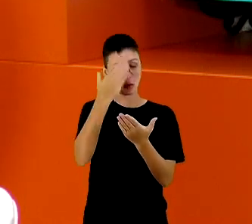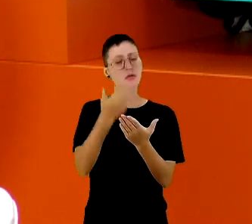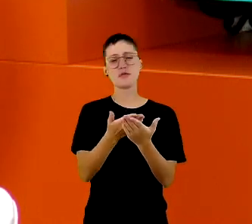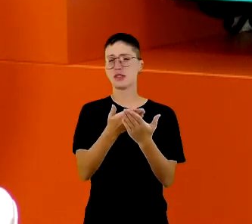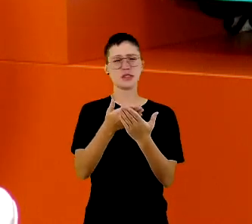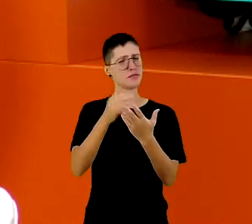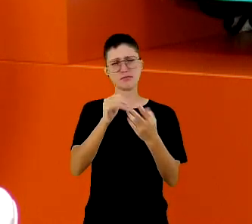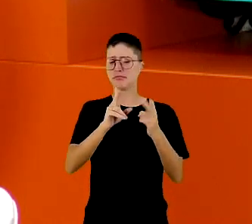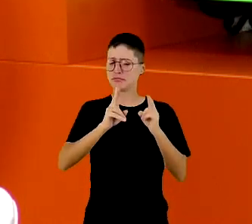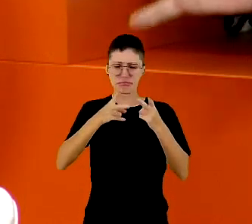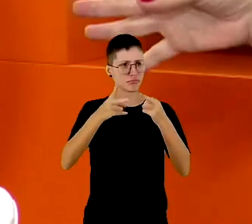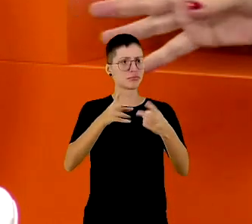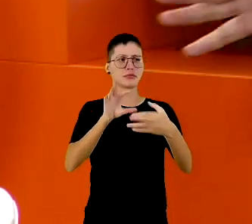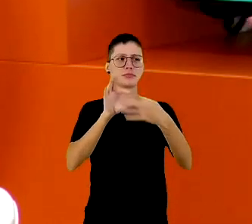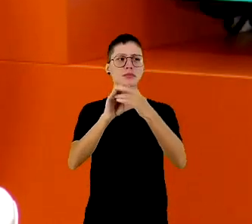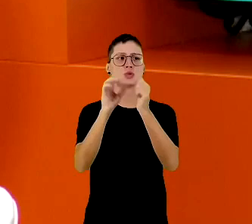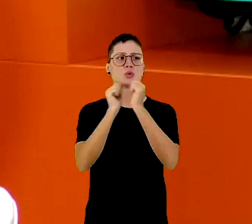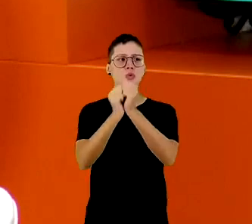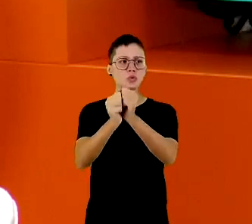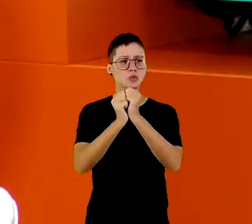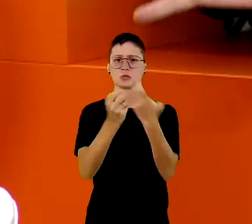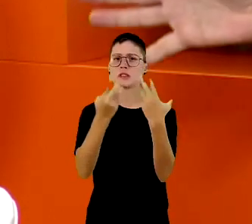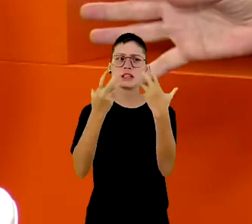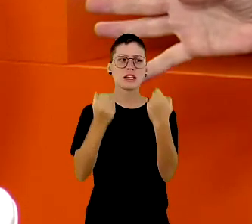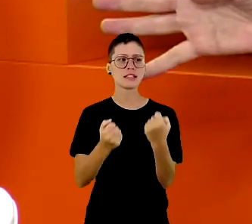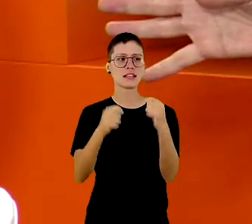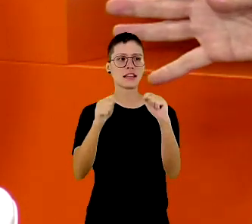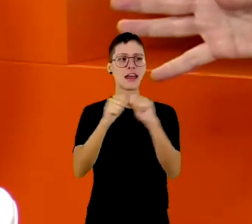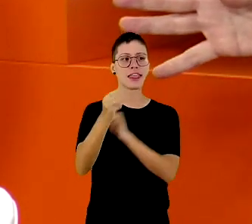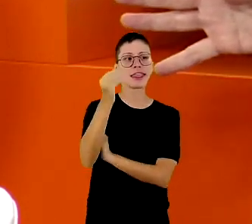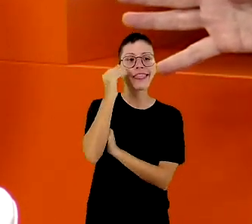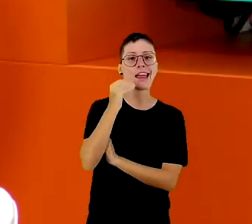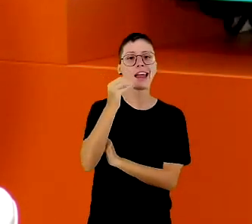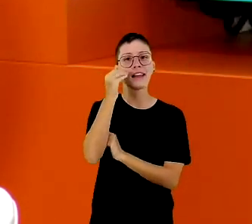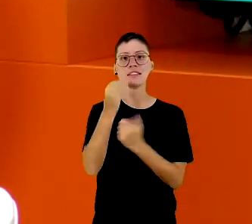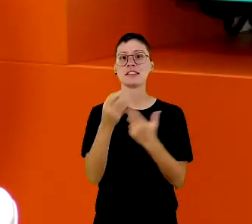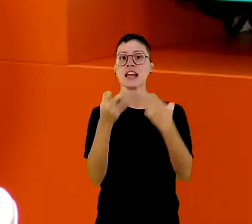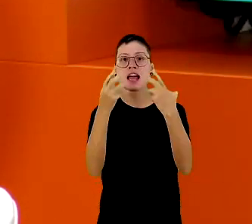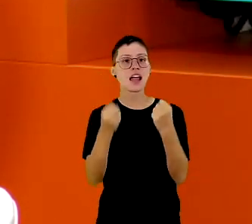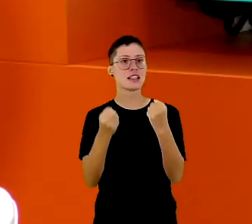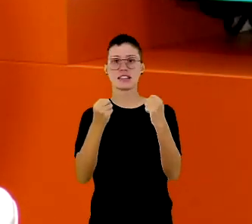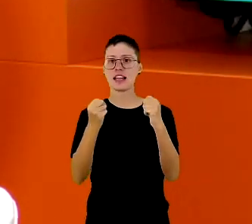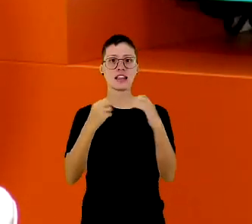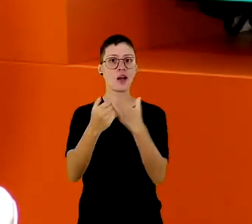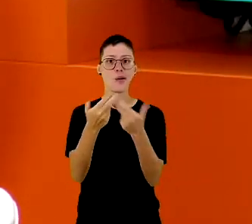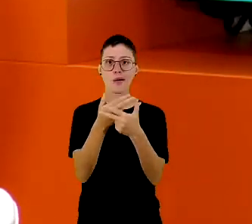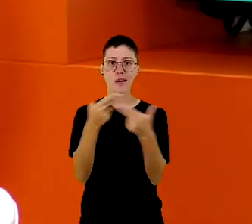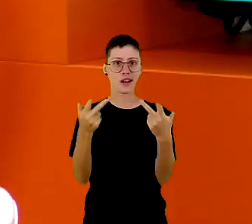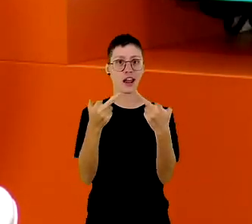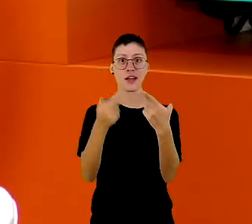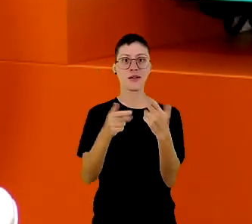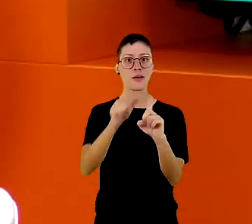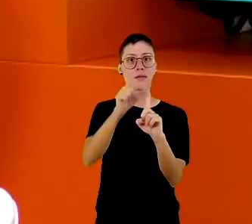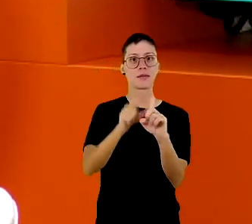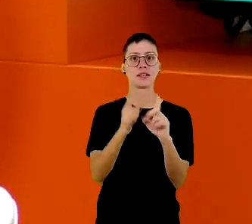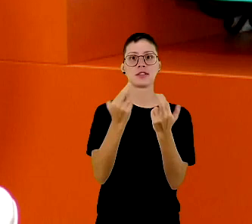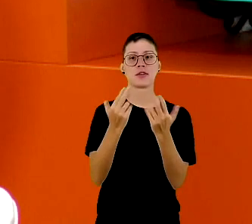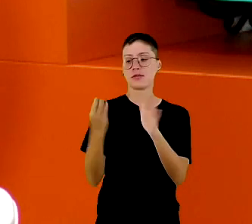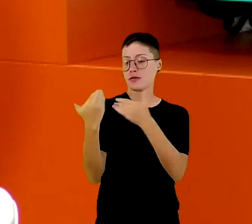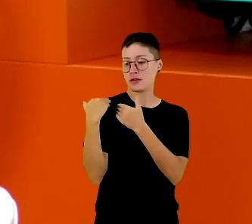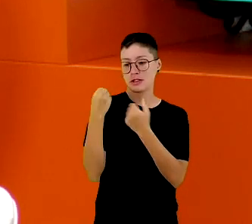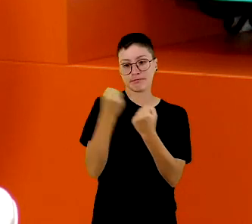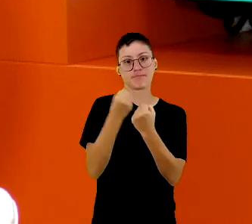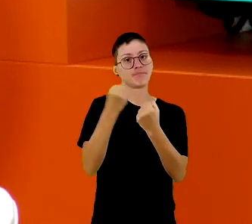com a gente, ele topa fazer teste, ele topa fazer piloto, ele vira um embaixador até, né, do nosso produto e da nossa